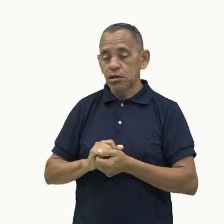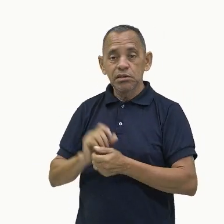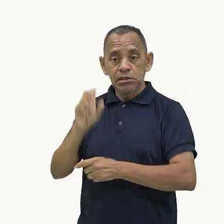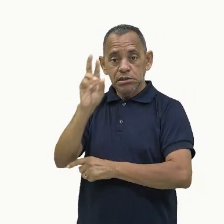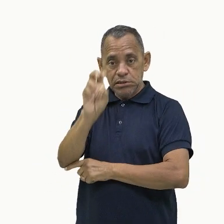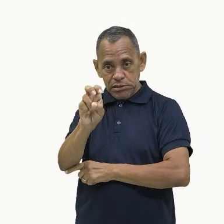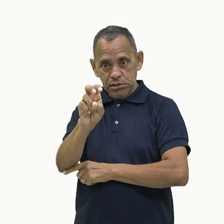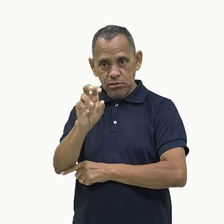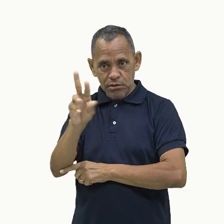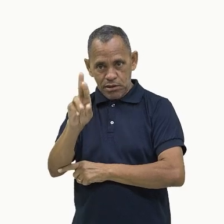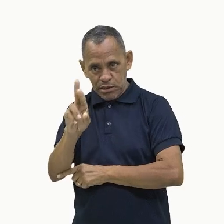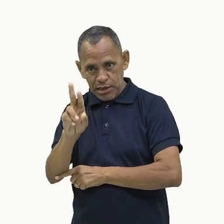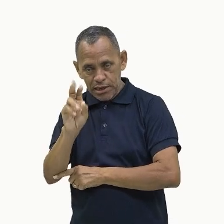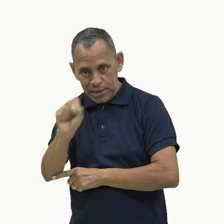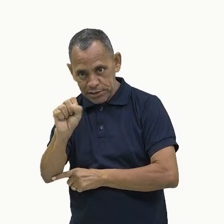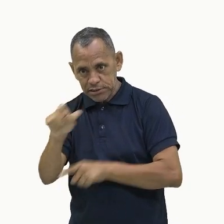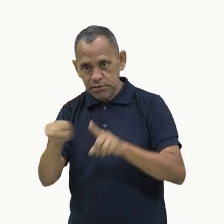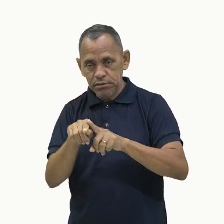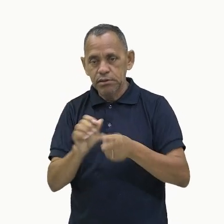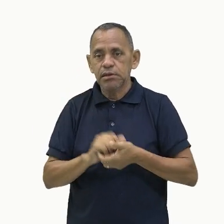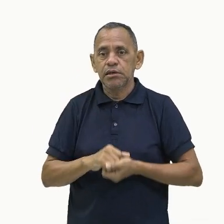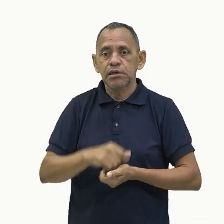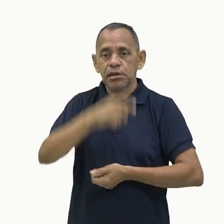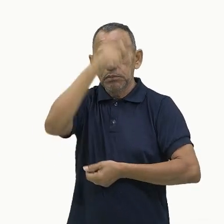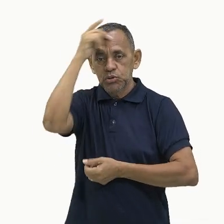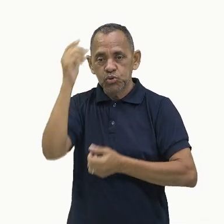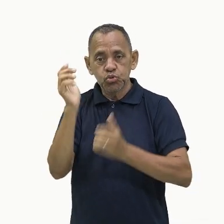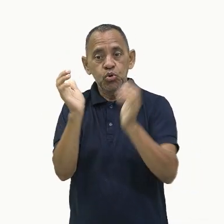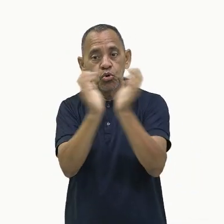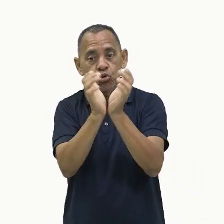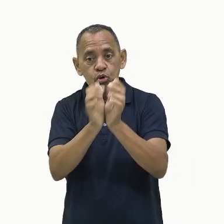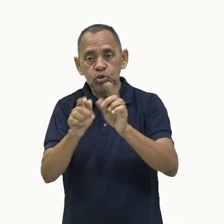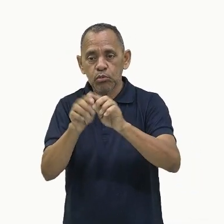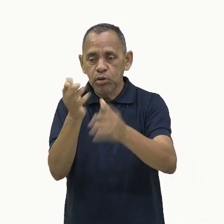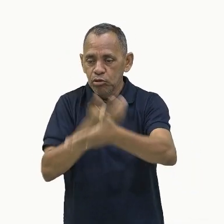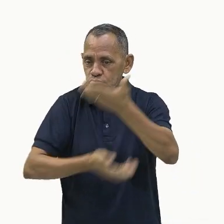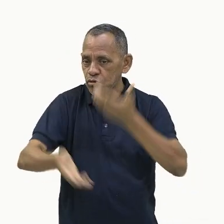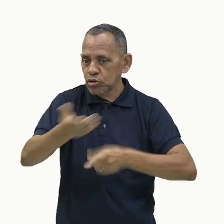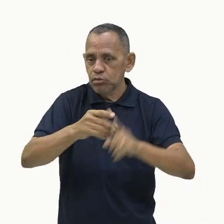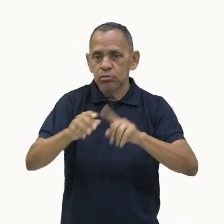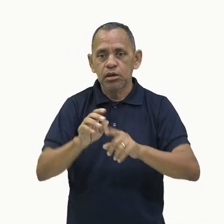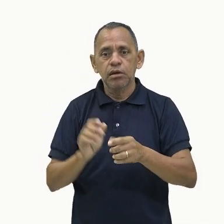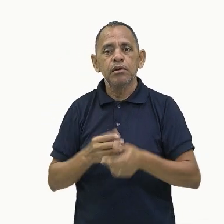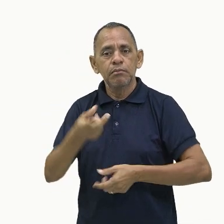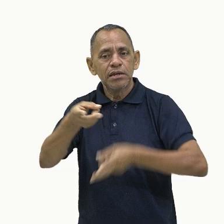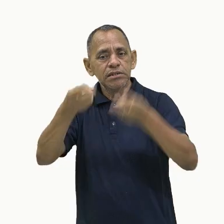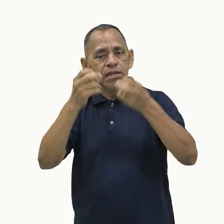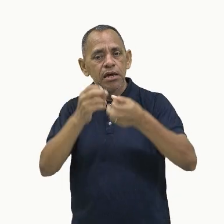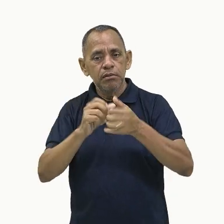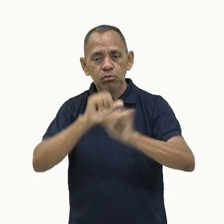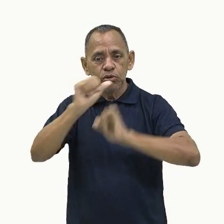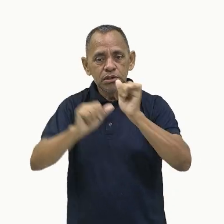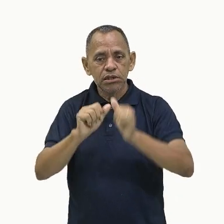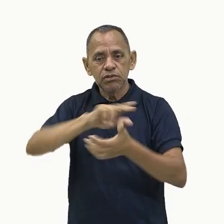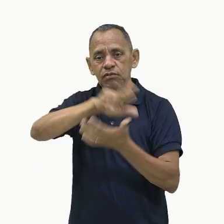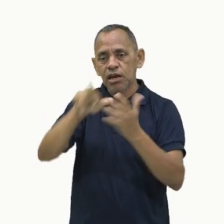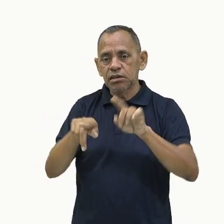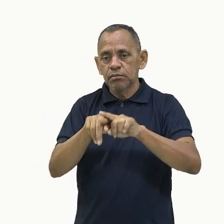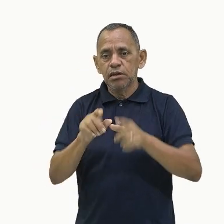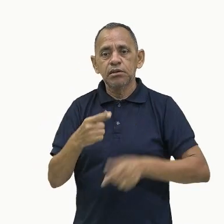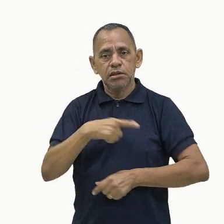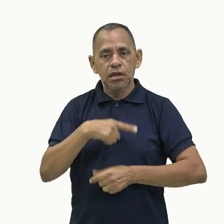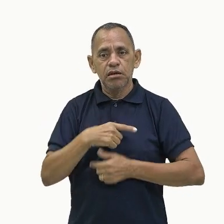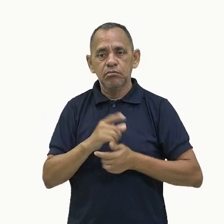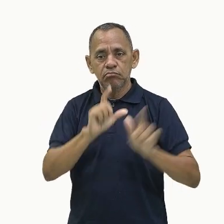a gente percebe que pequenas atitudes, né, trazem grandes transformações. E aí nós temos um quadro